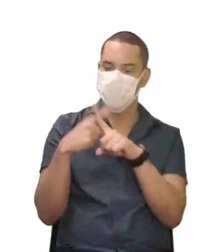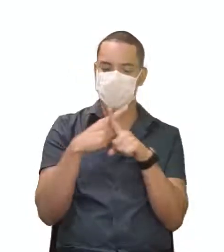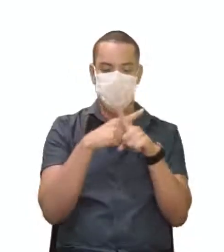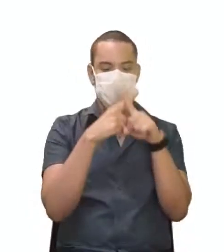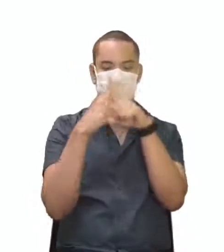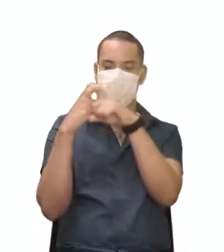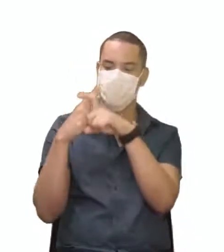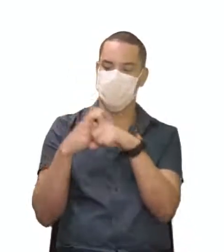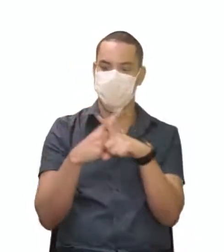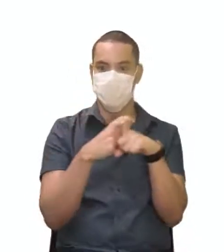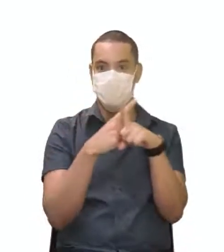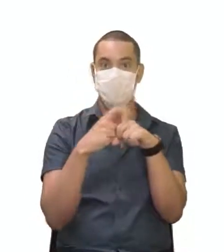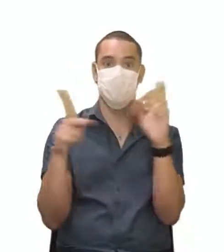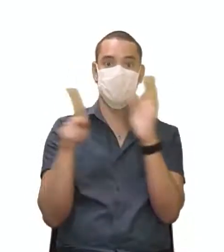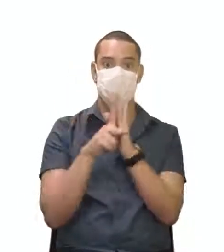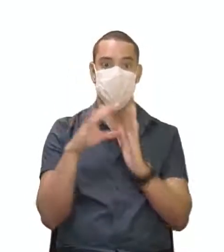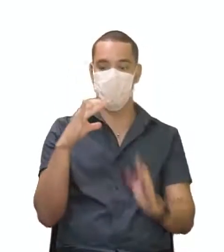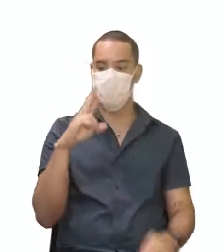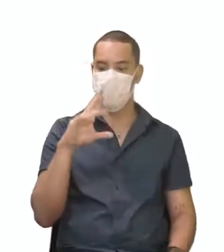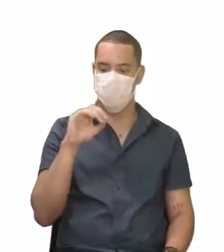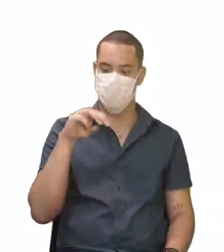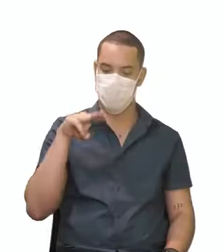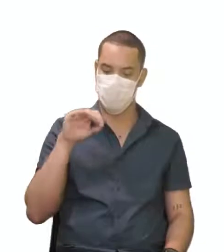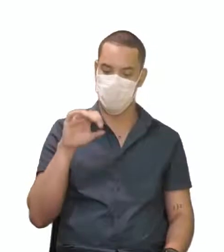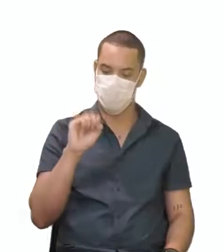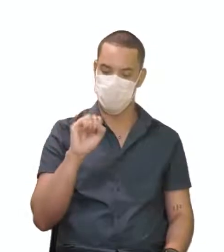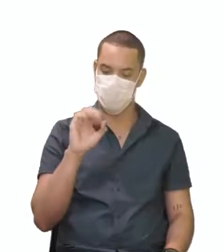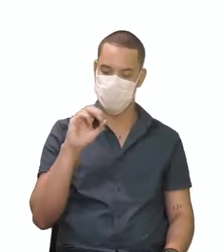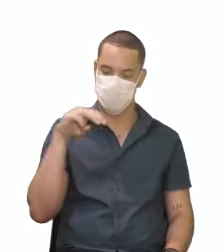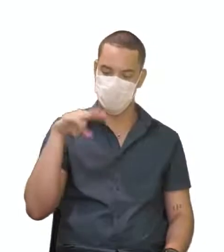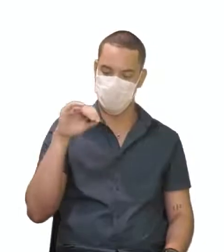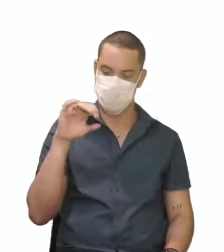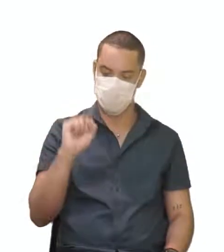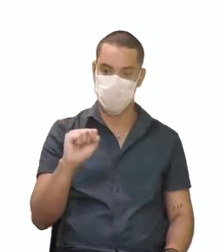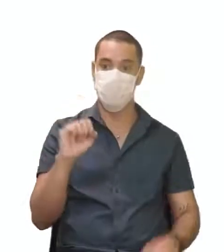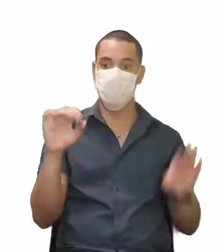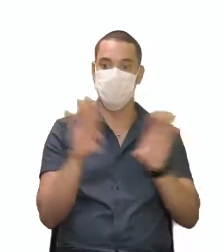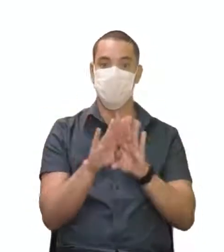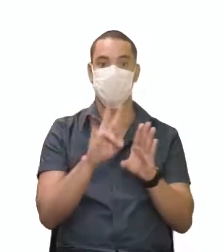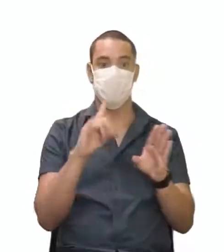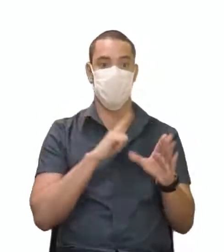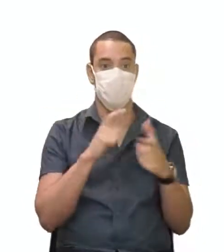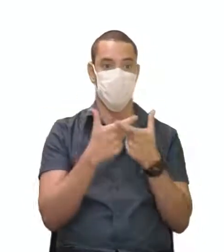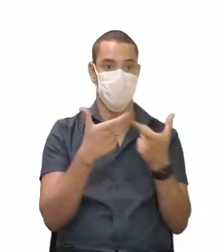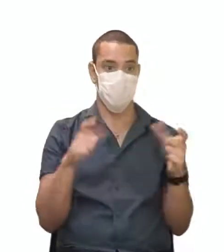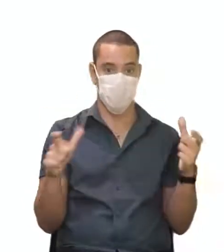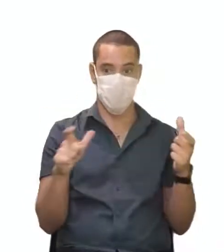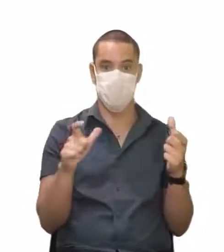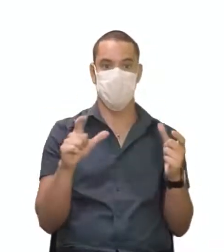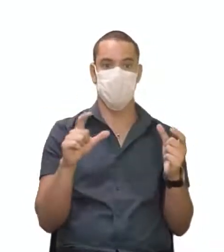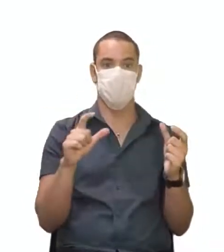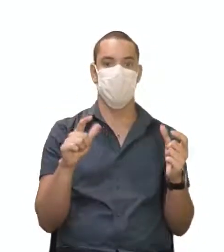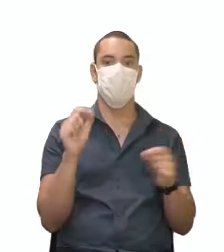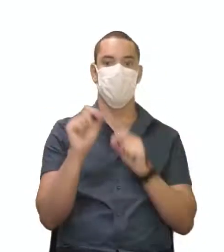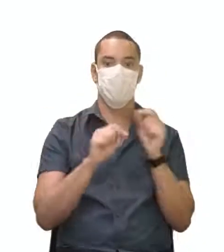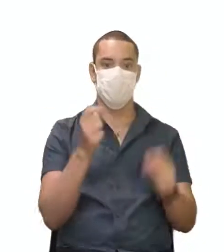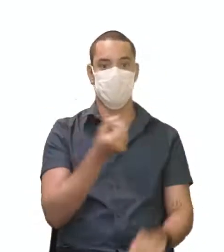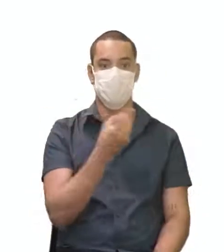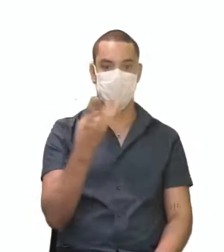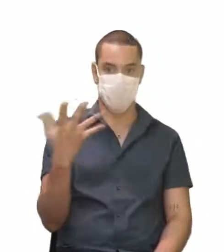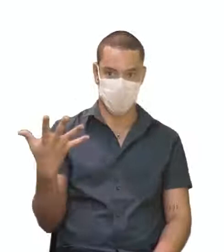né, que são os cromossomos condensados, e você tem esse aumento, então, desse volume do